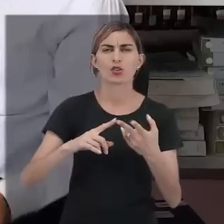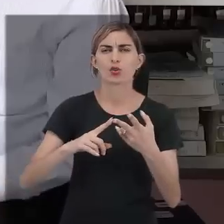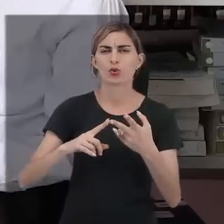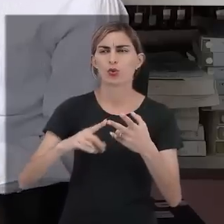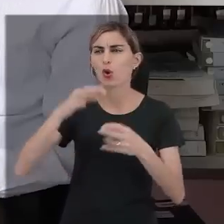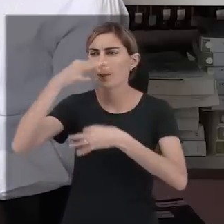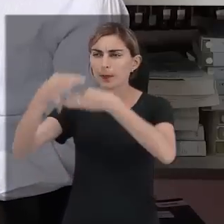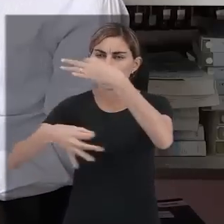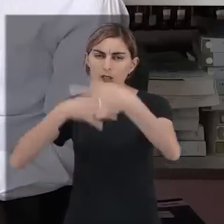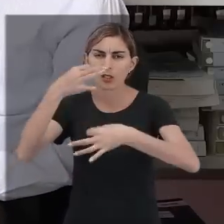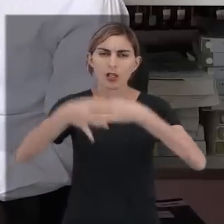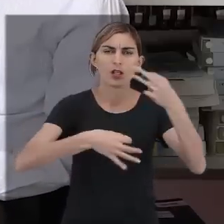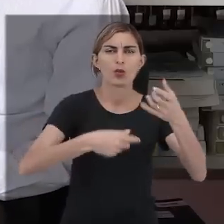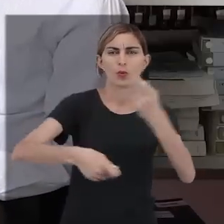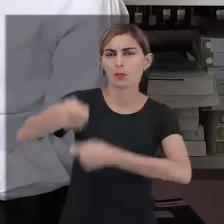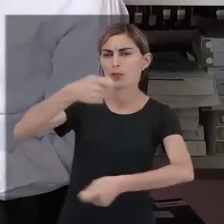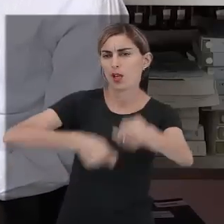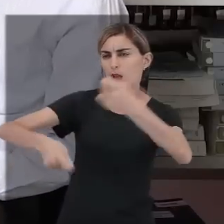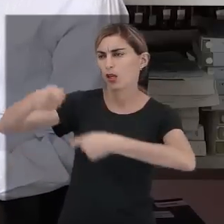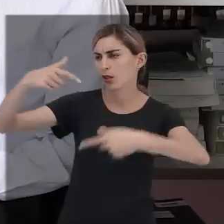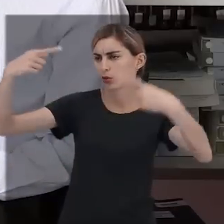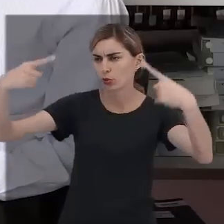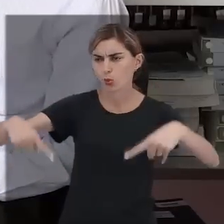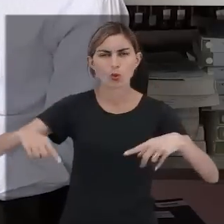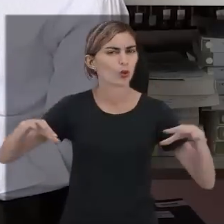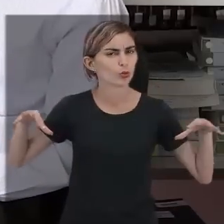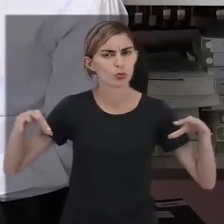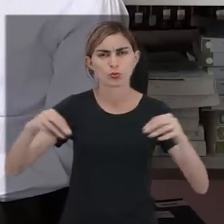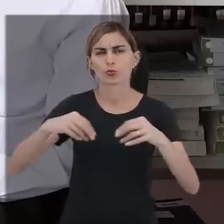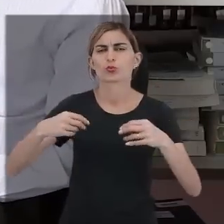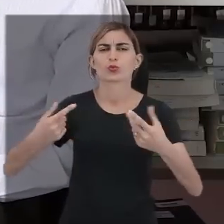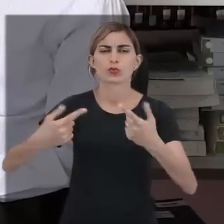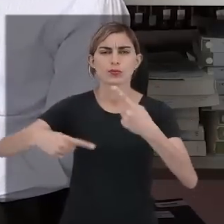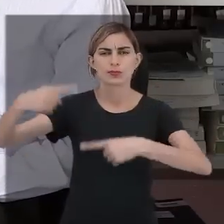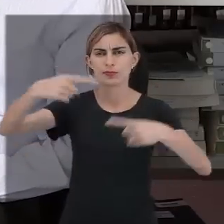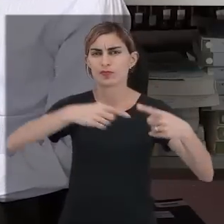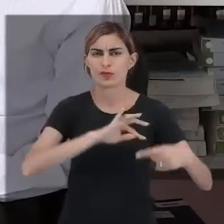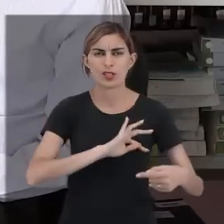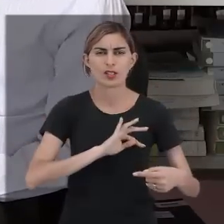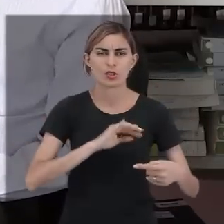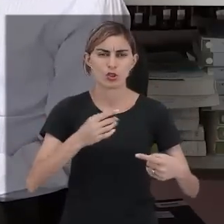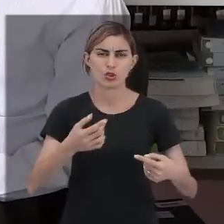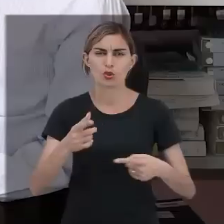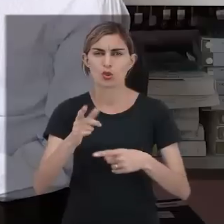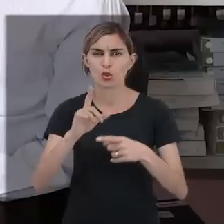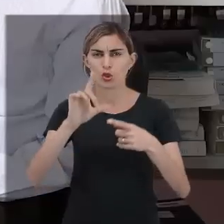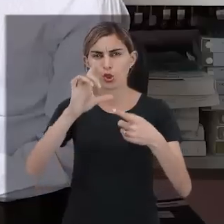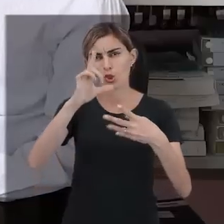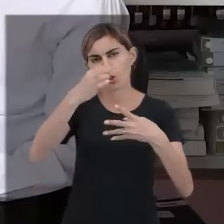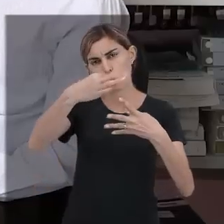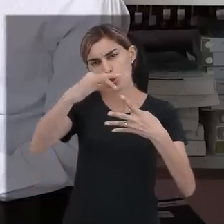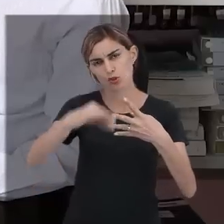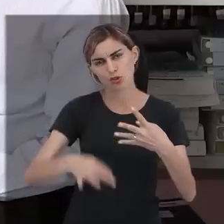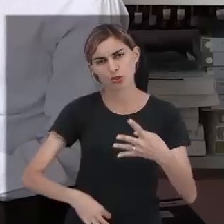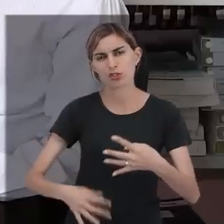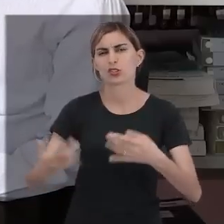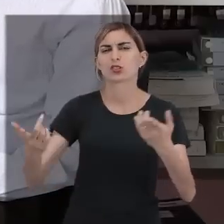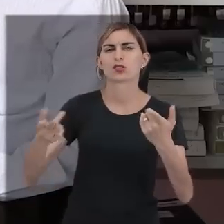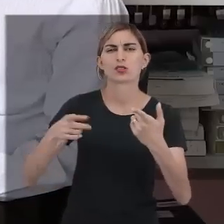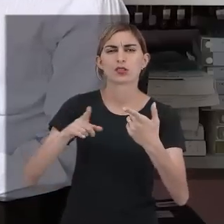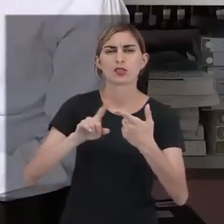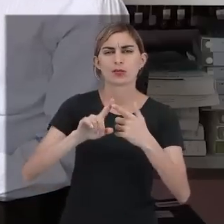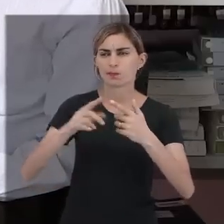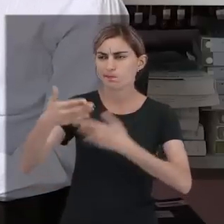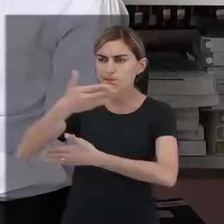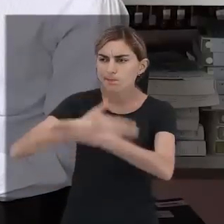formadores de opinião, com o mercado concorrente, com tecnologias correlatas. Então, eu tenho que me preocupar e ter um